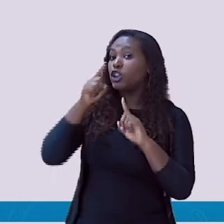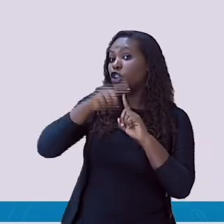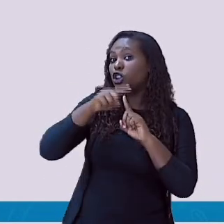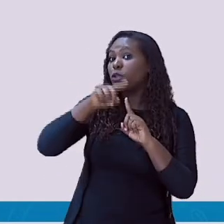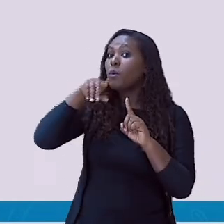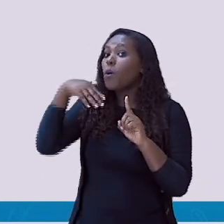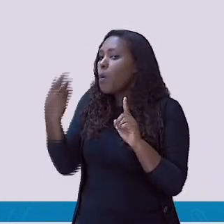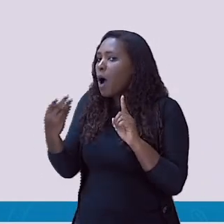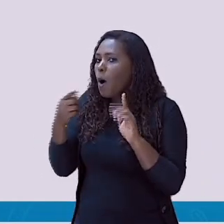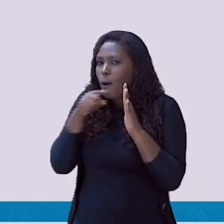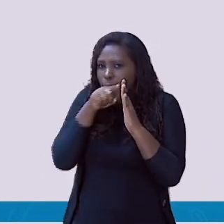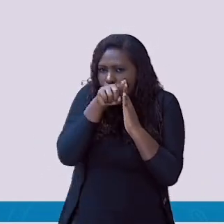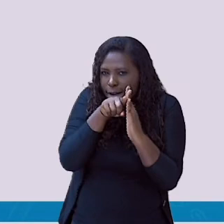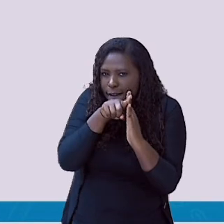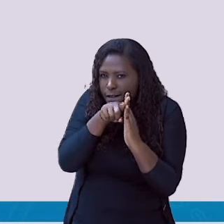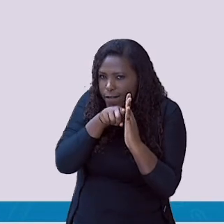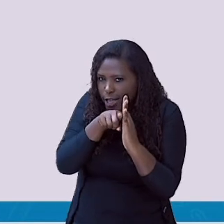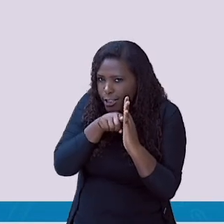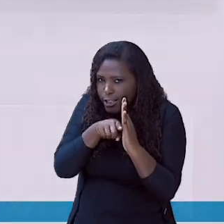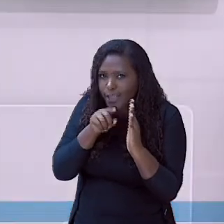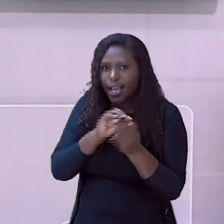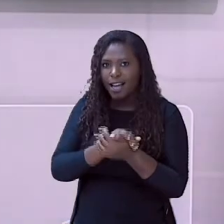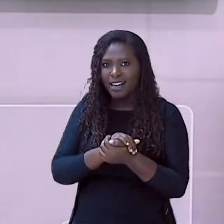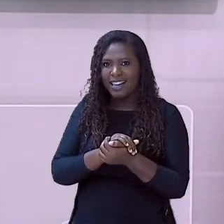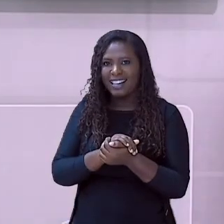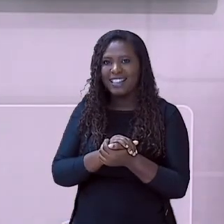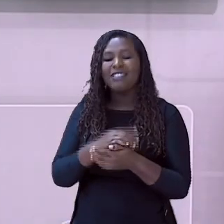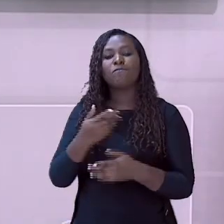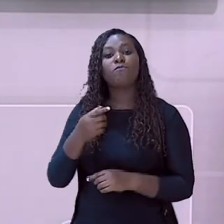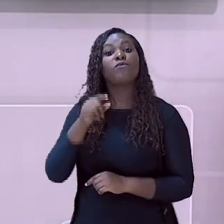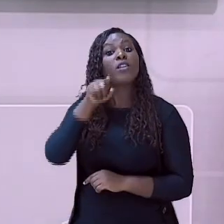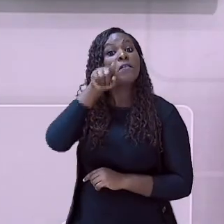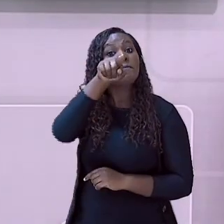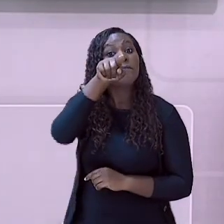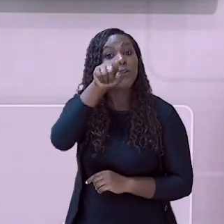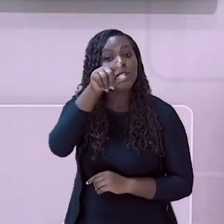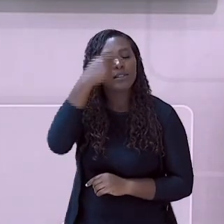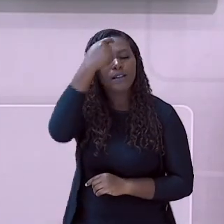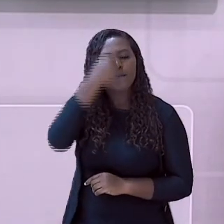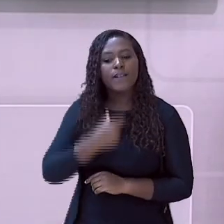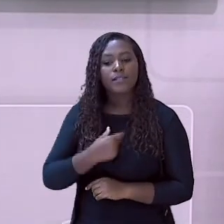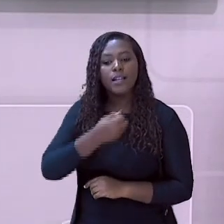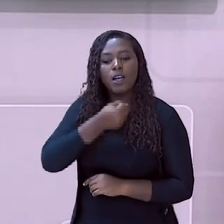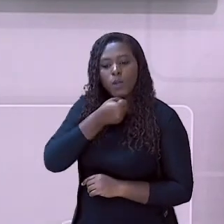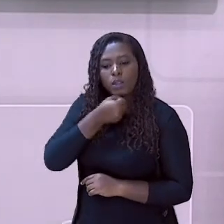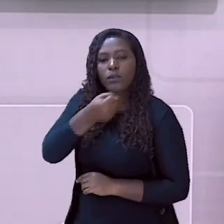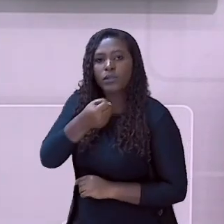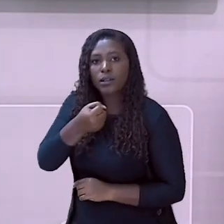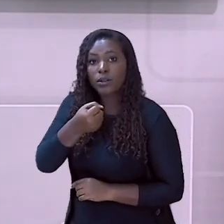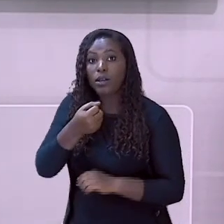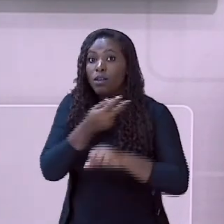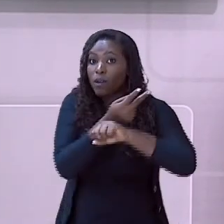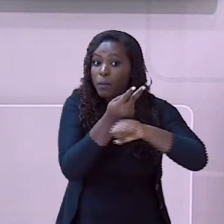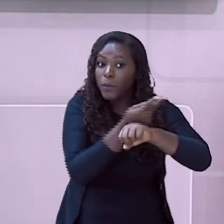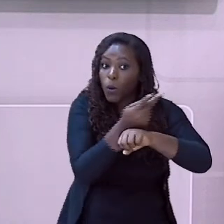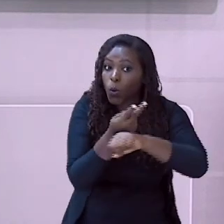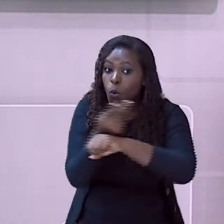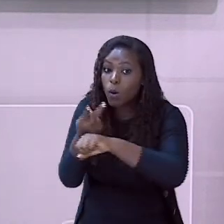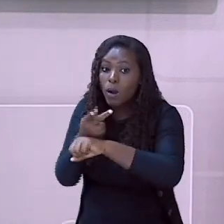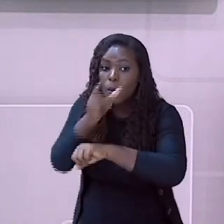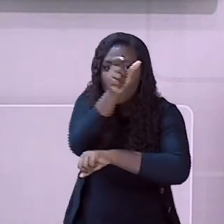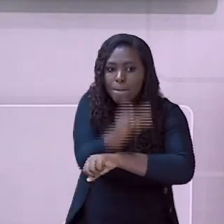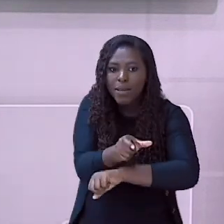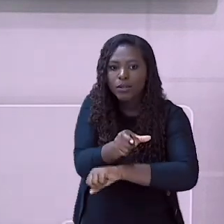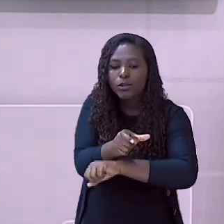Você vai ser o entrevistador e você vai procurar alguém para ser o entrevistado e você vai perguntar